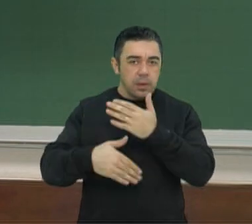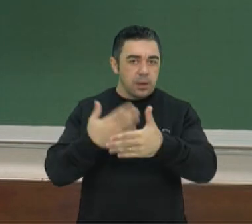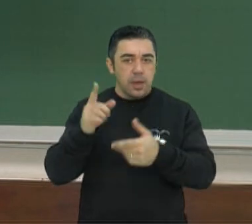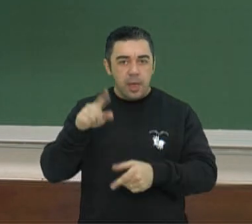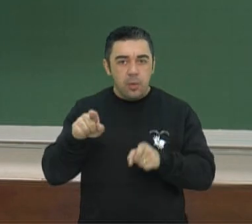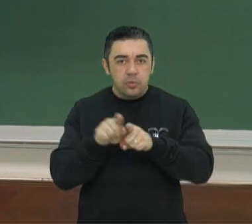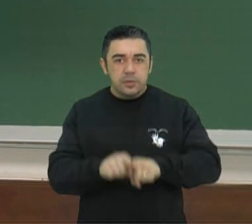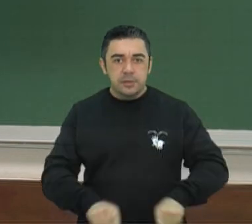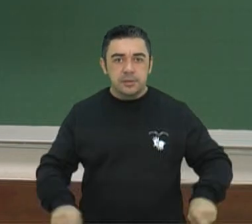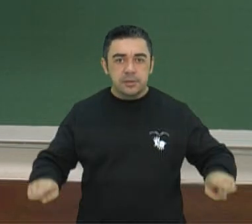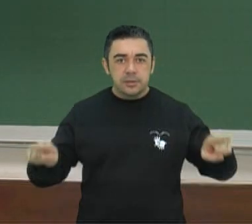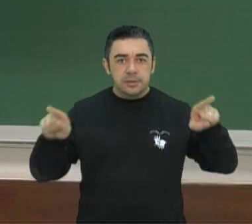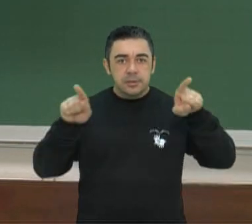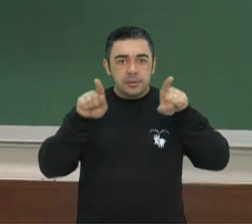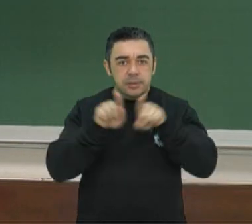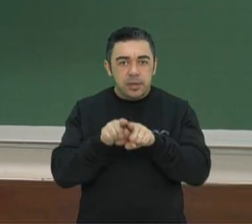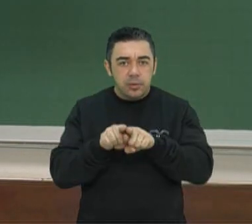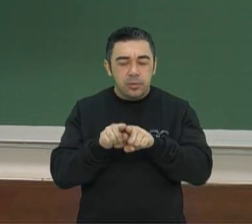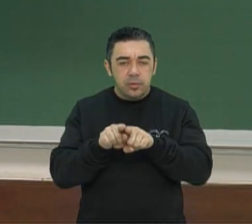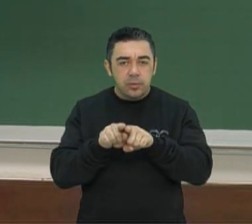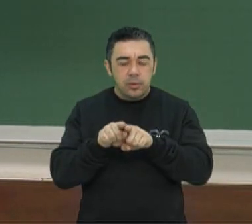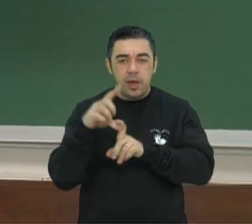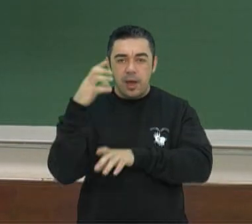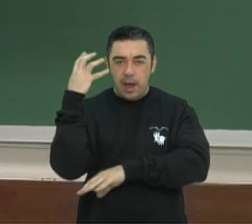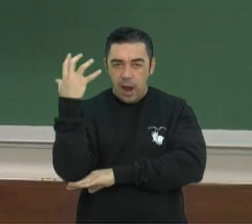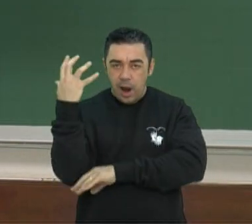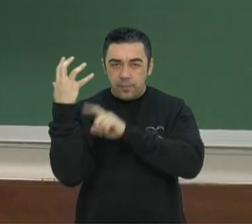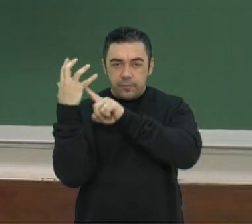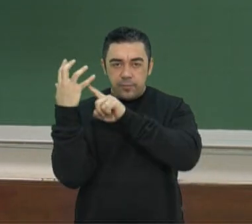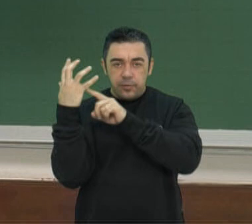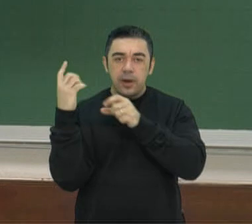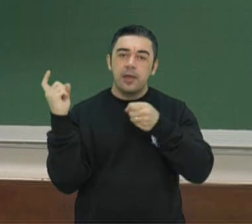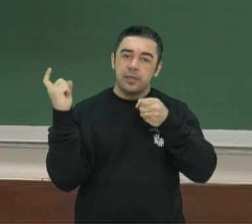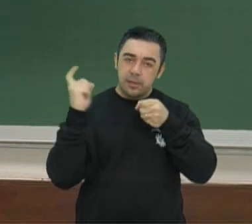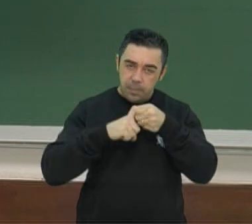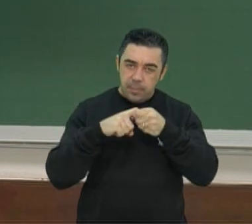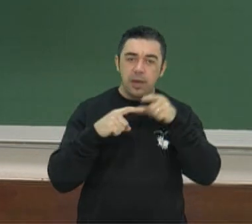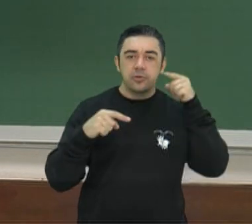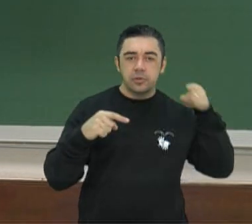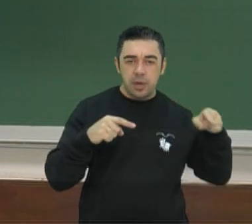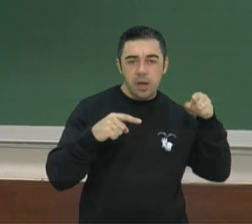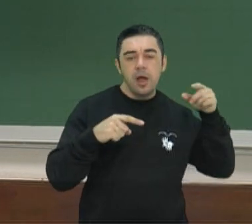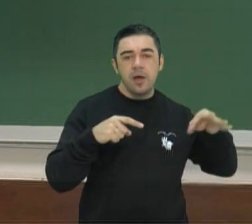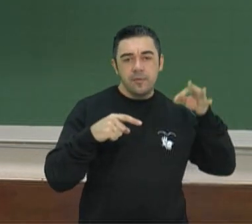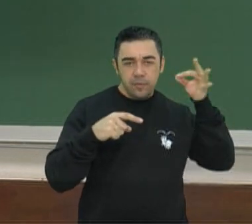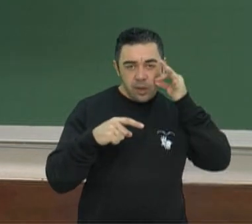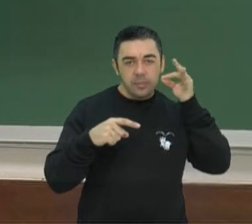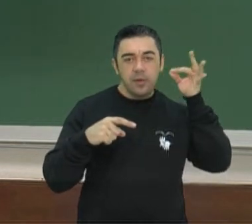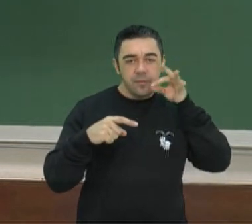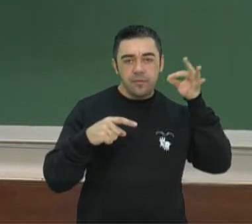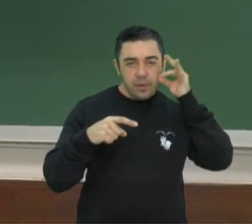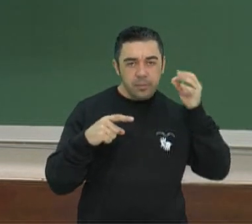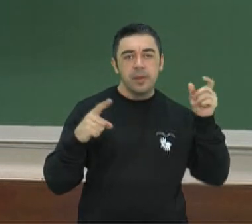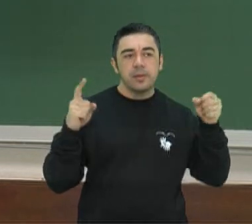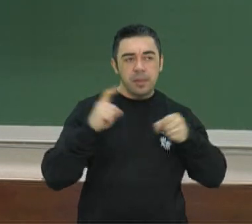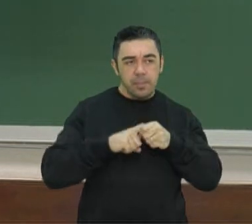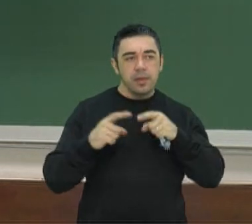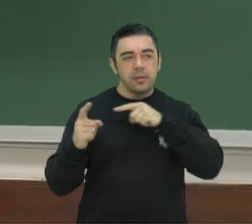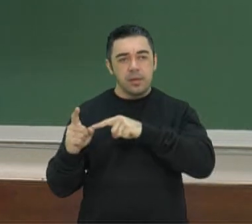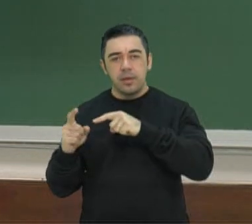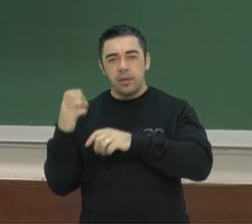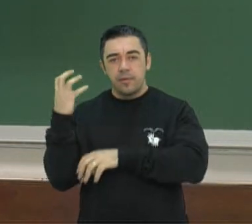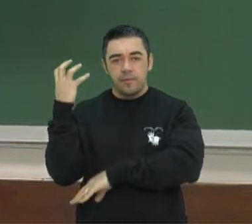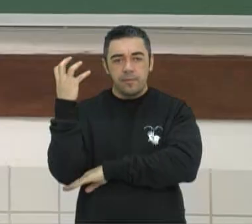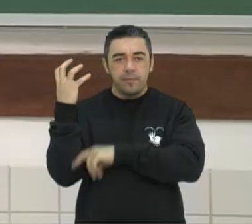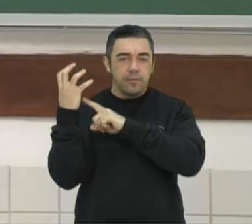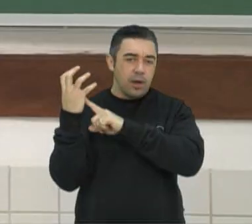vejam só a relação. Um depende do outro, né? Se não tiver a vespa, não tem figo. Se não tiver o figo, não tem a vespa, tá? Que bacana. Então, hoje a gente